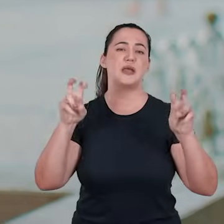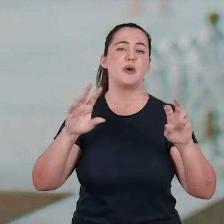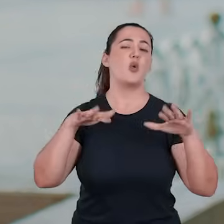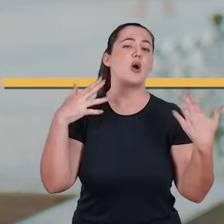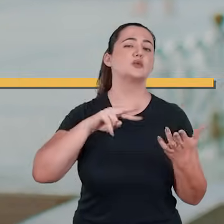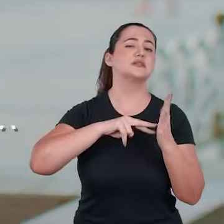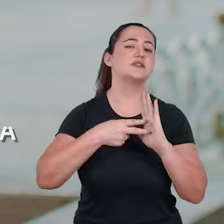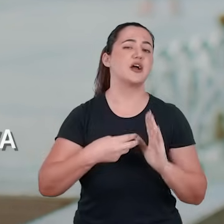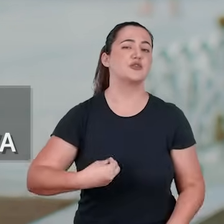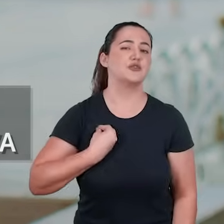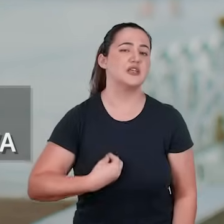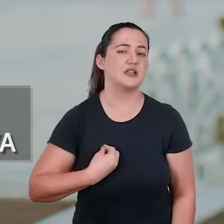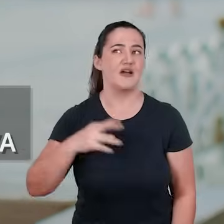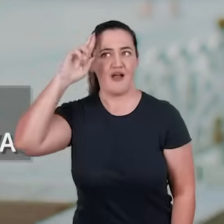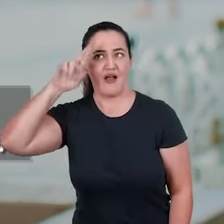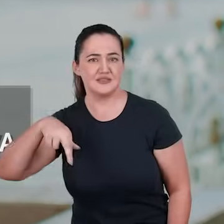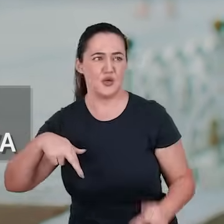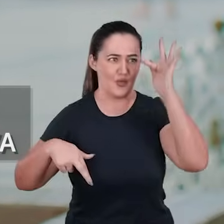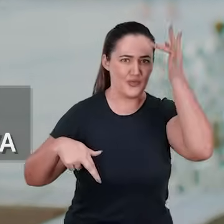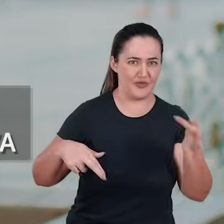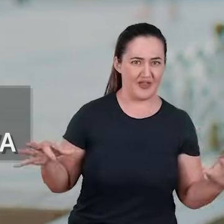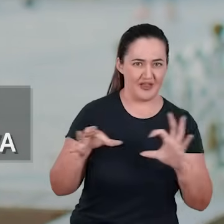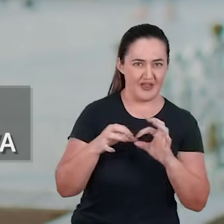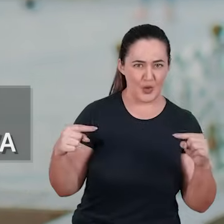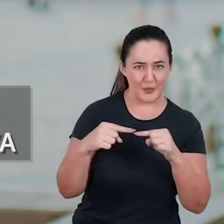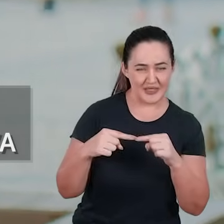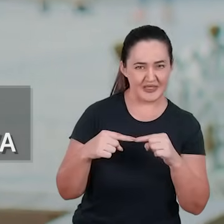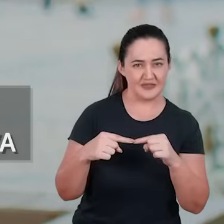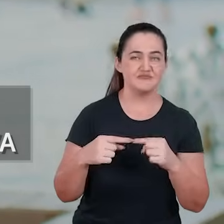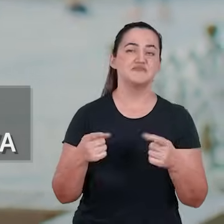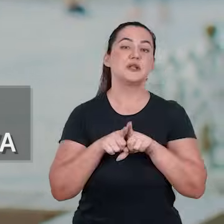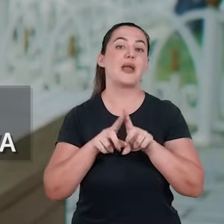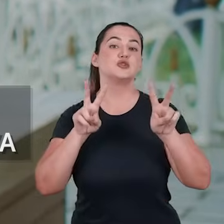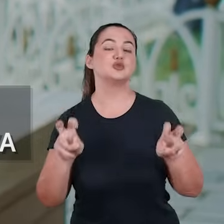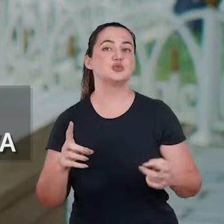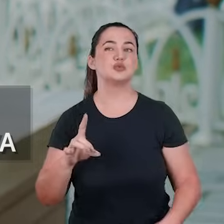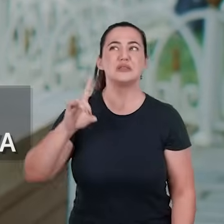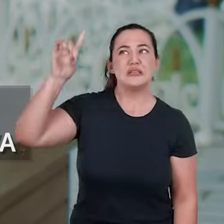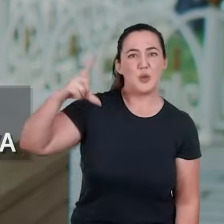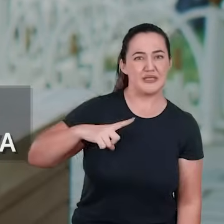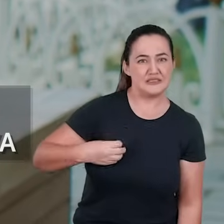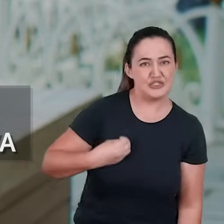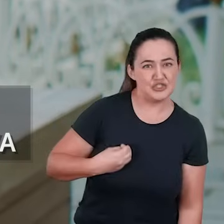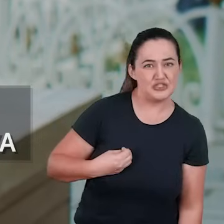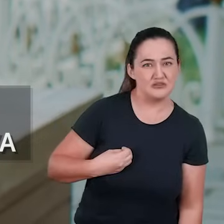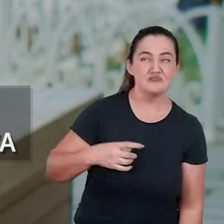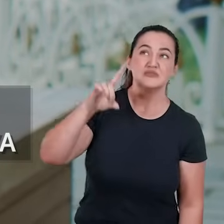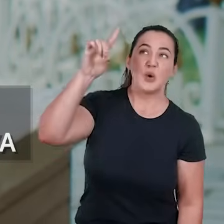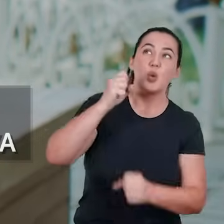vida. Fé e razão combinam. Afinal, Deus existe? Qual o tamanho de Deus? Por que Jesus e não